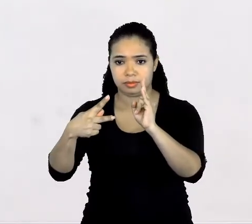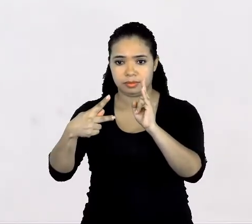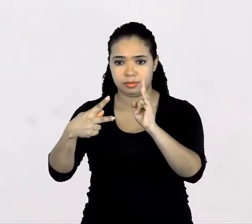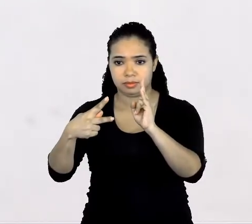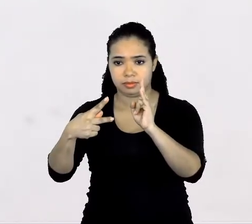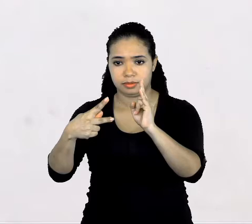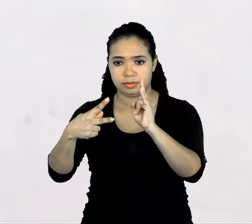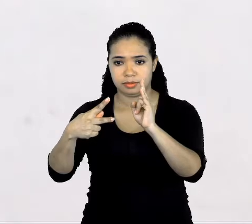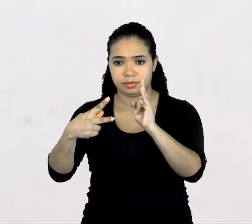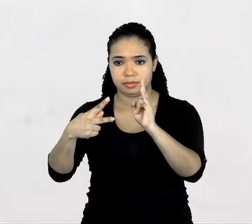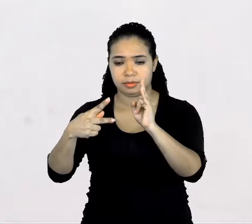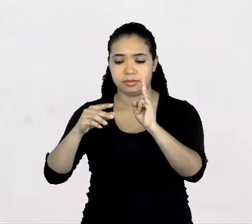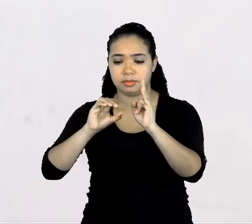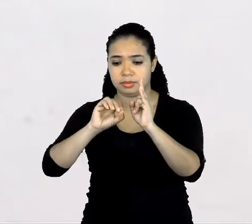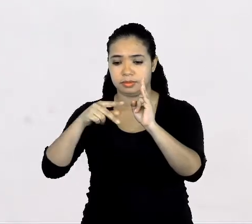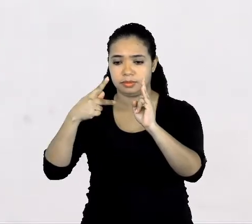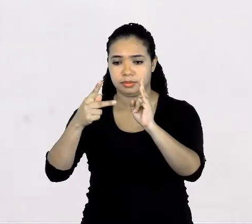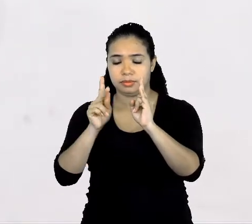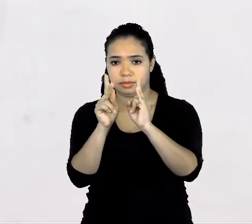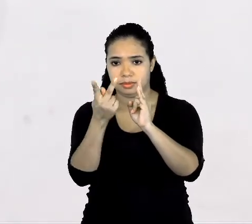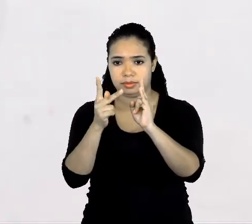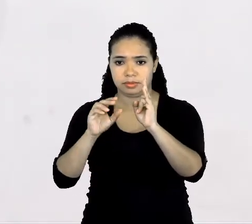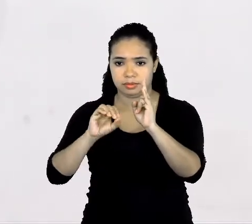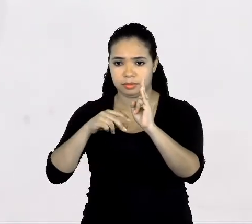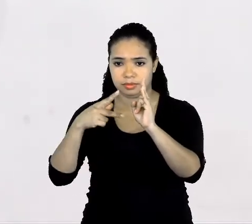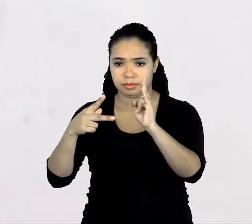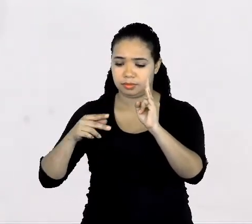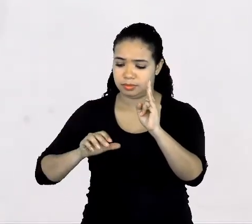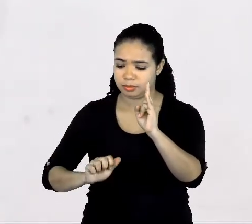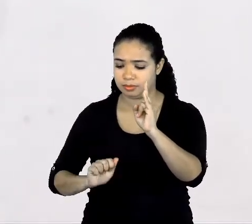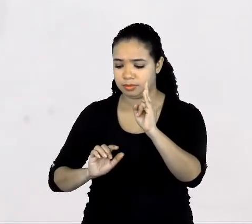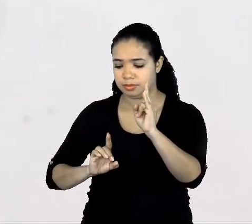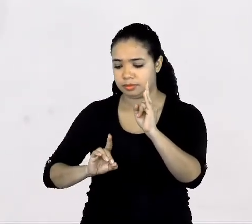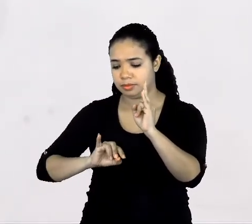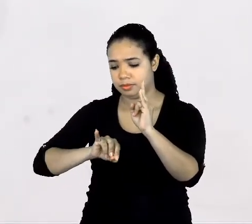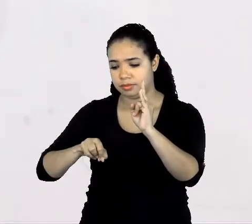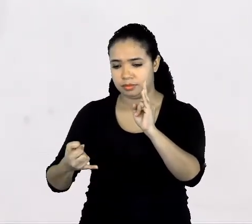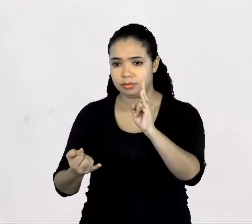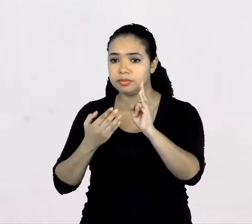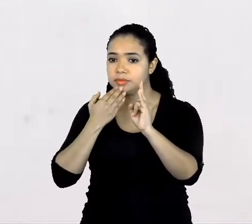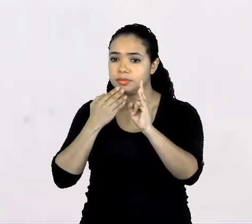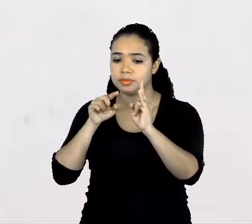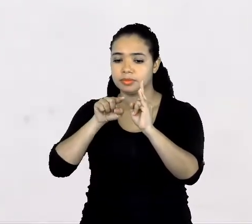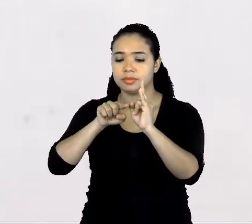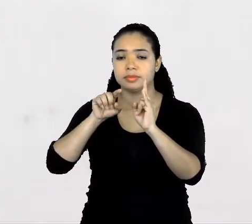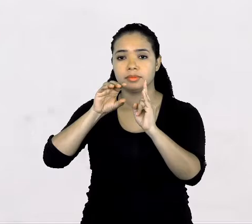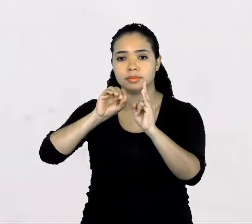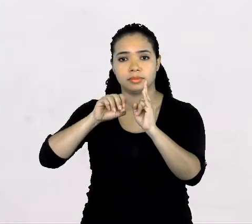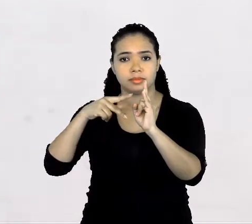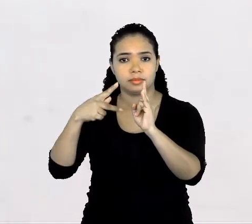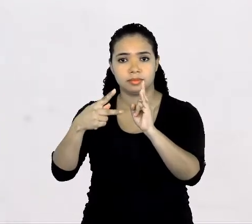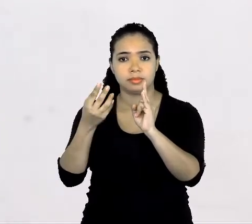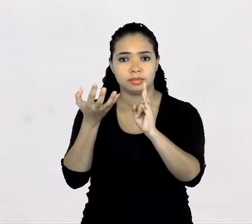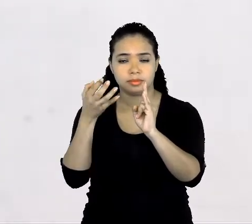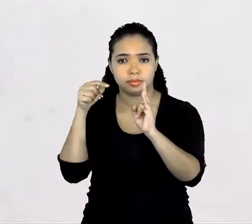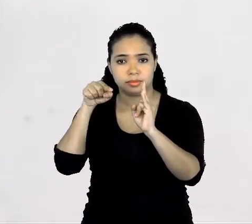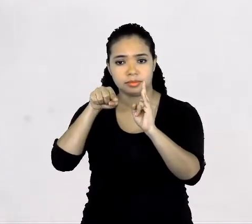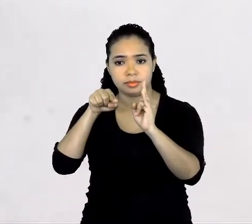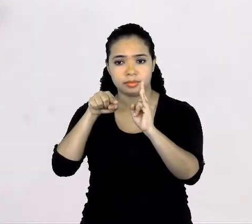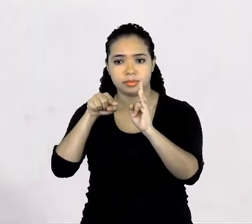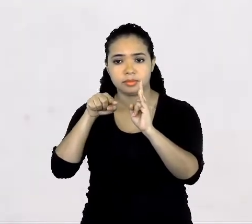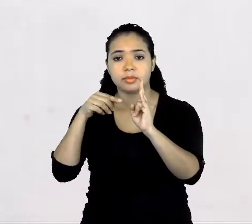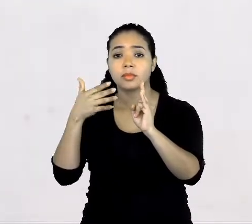problema me deu o cateto adjacente e me pediu o cateto oposto. Qual é a relação que envolve